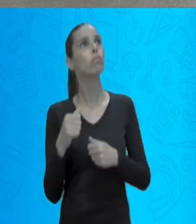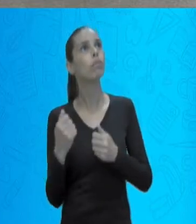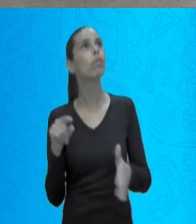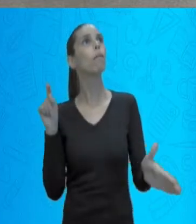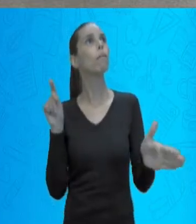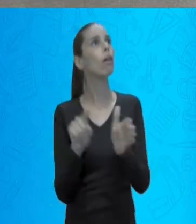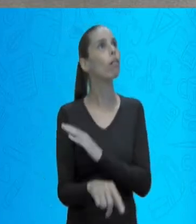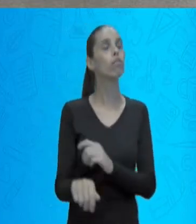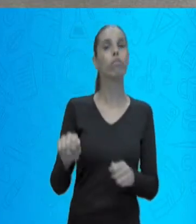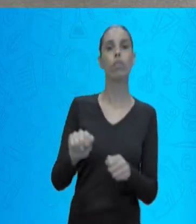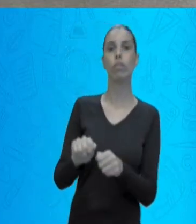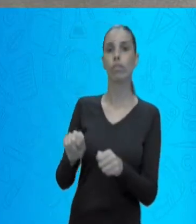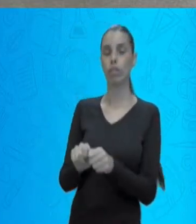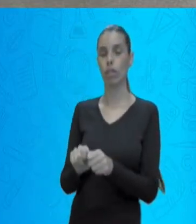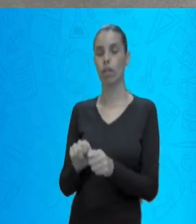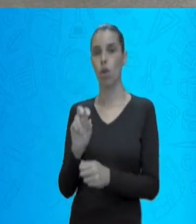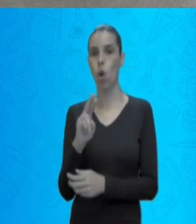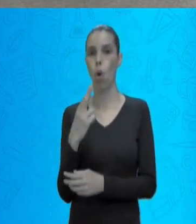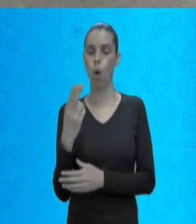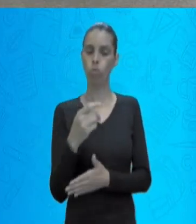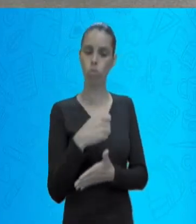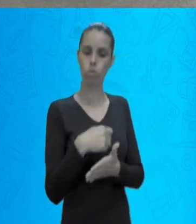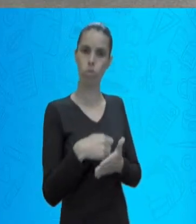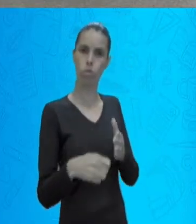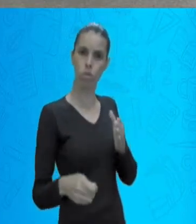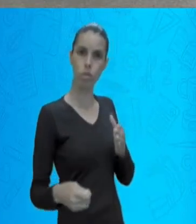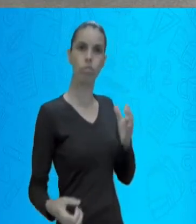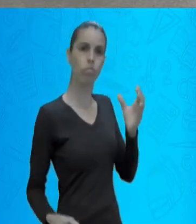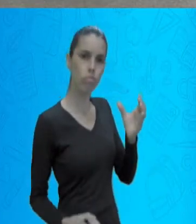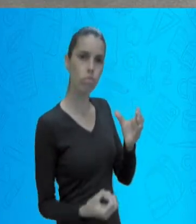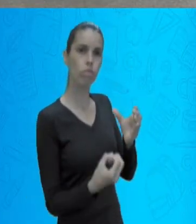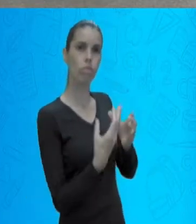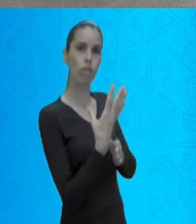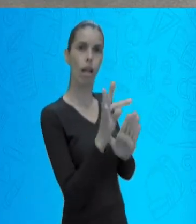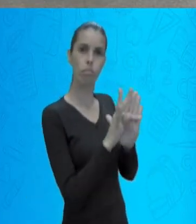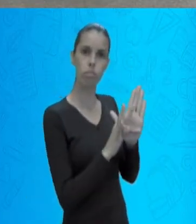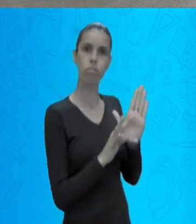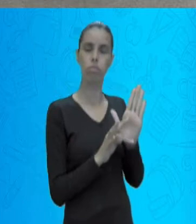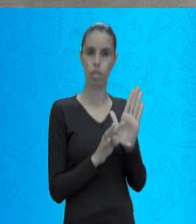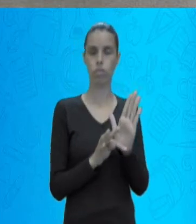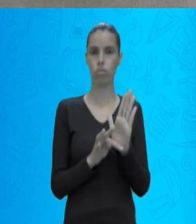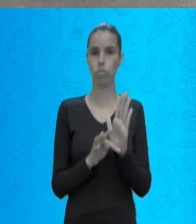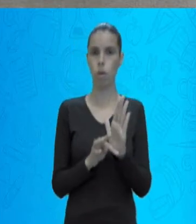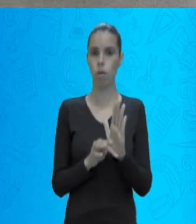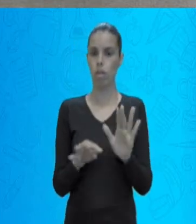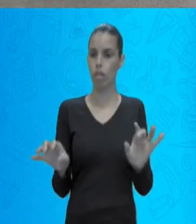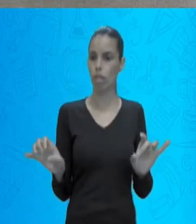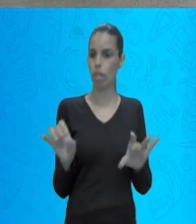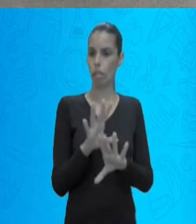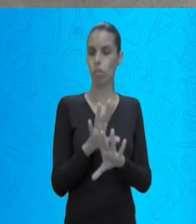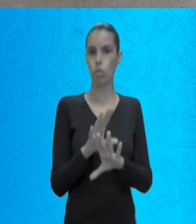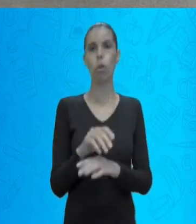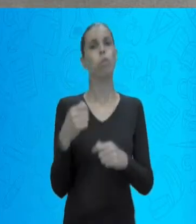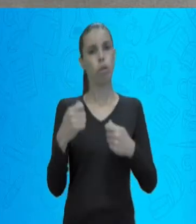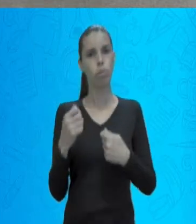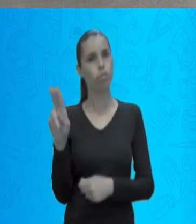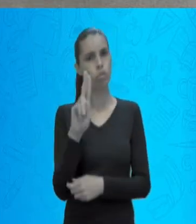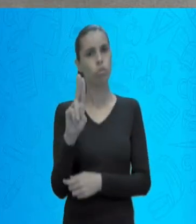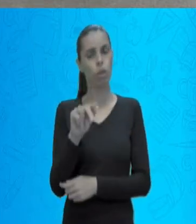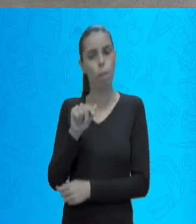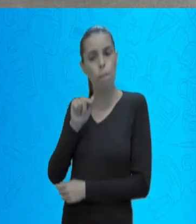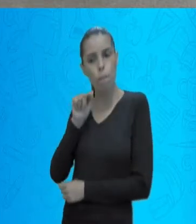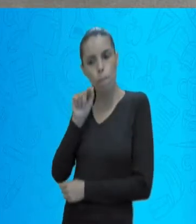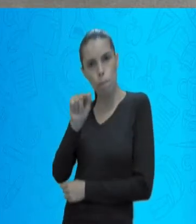você vai fazer um texto e aqui acabou, eu vou começar outra parte, eu preciso finalizar, eu preciso colocar